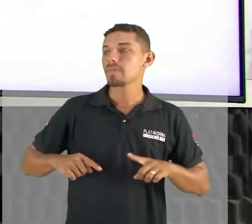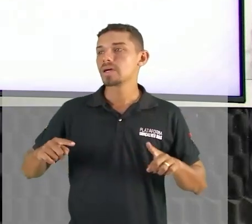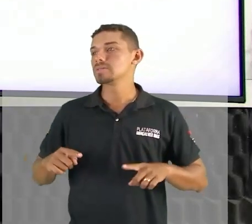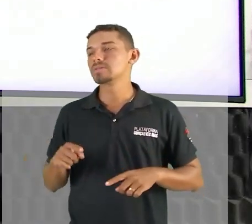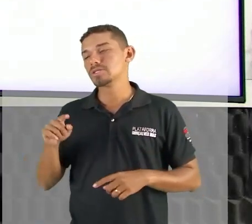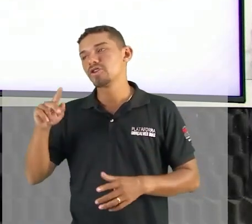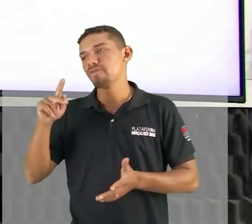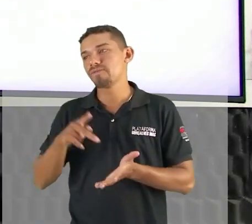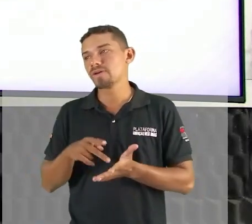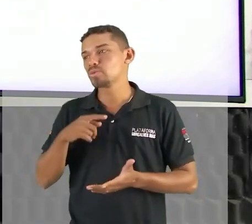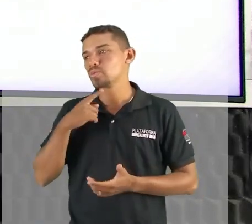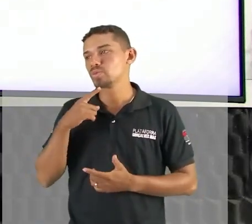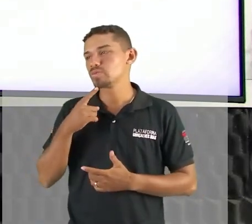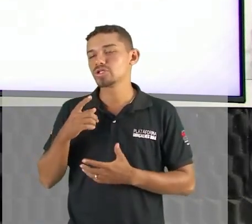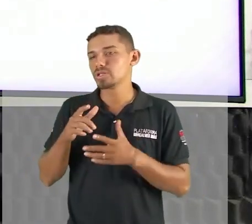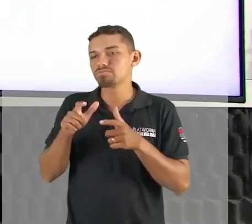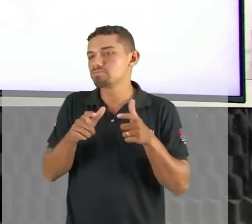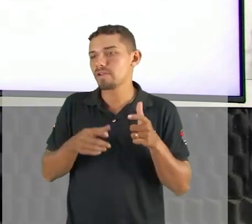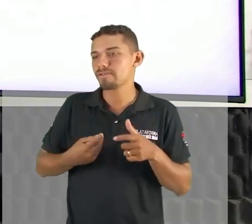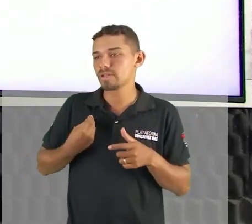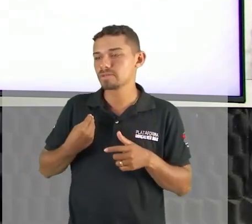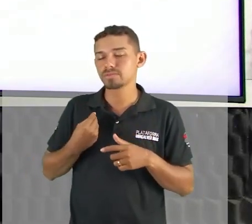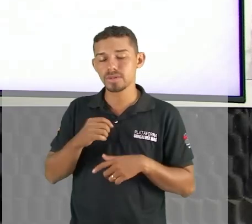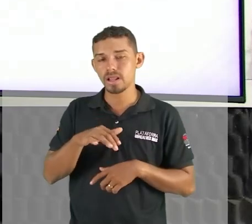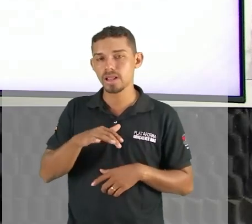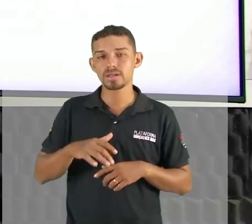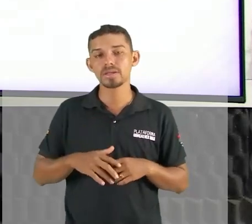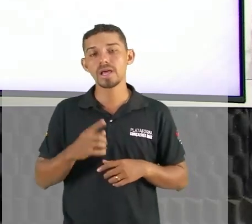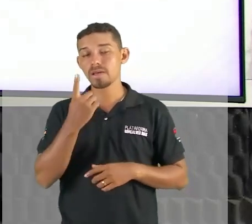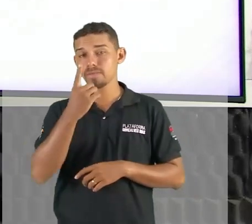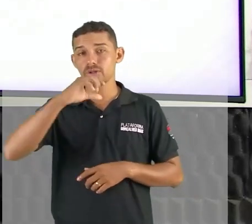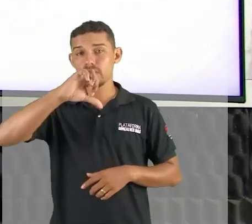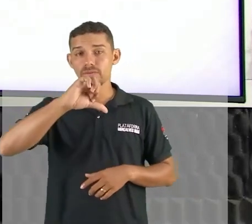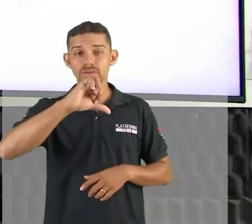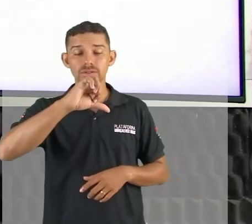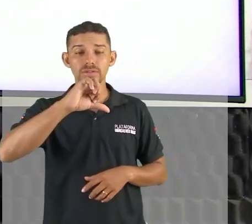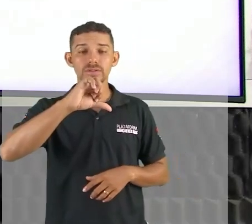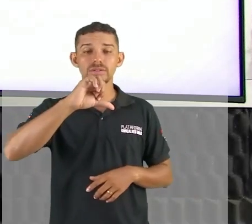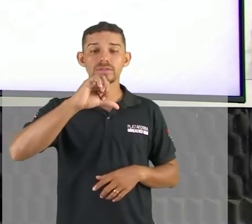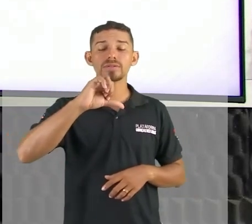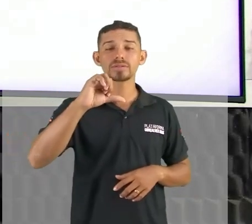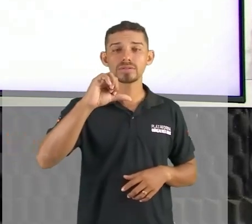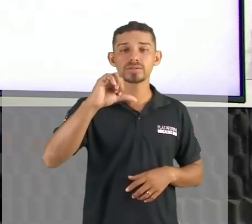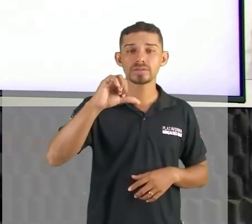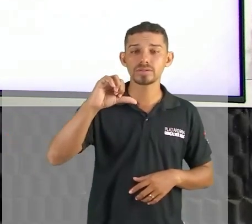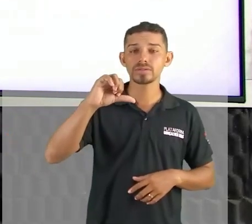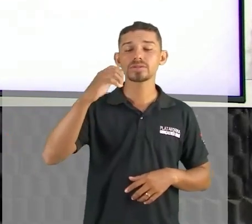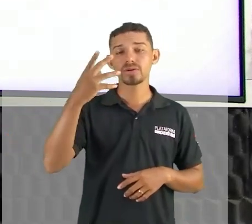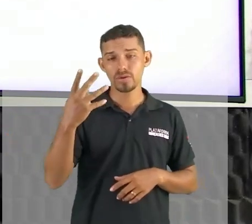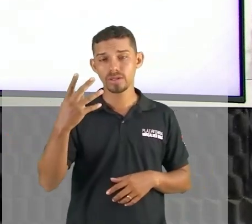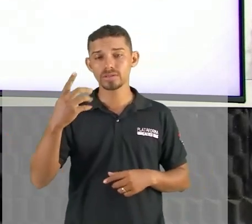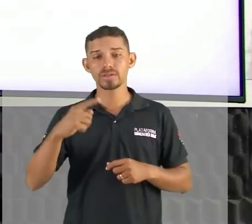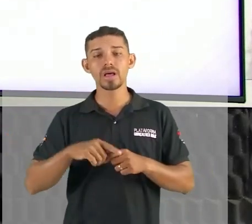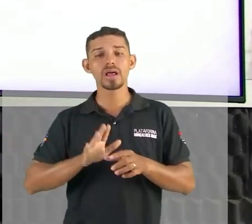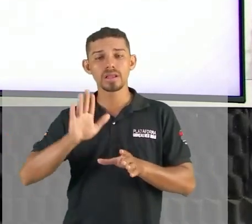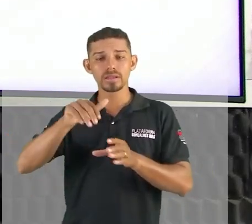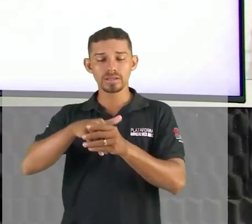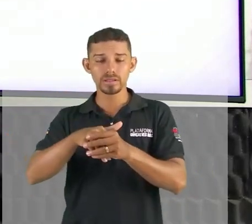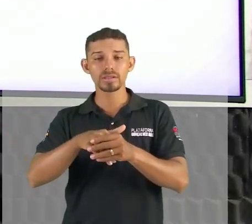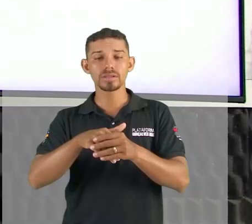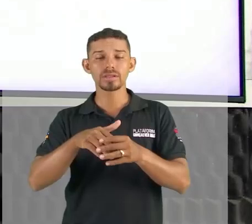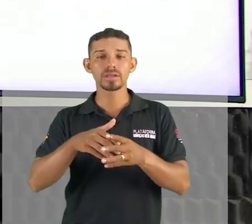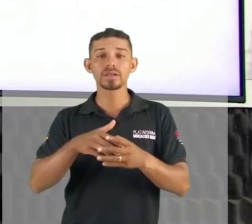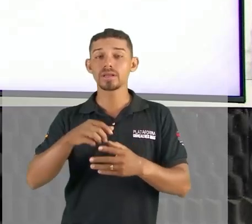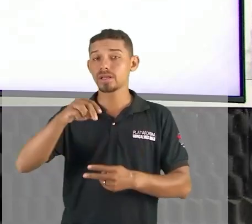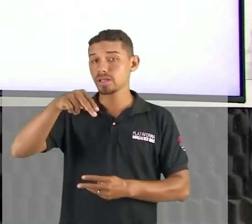eles de fato tinham segregação e ele vai terminar em 1994, né, quando então você tem a eleição depois de Nelson Mandela,